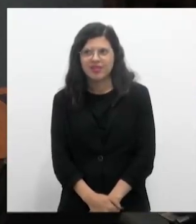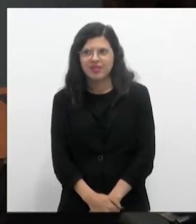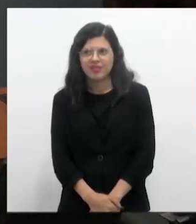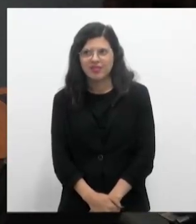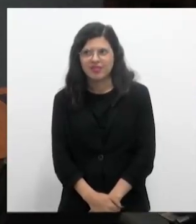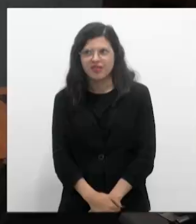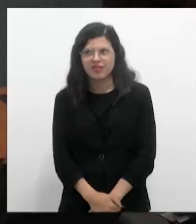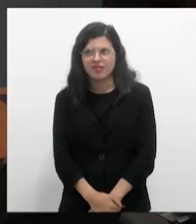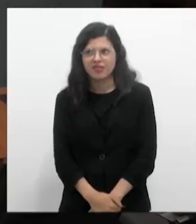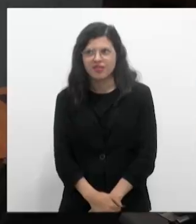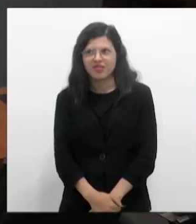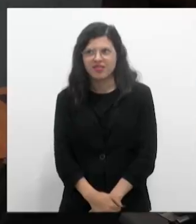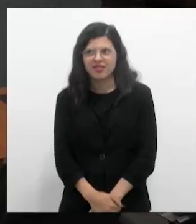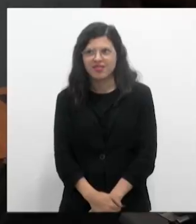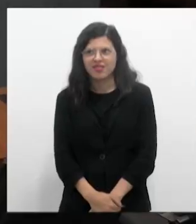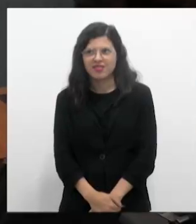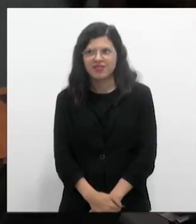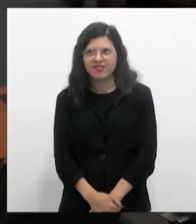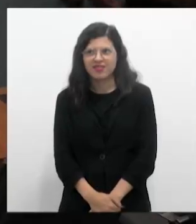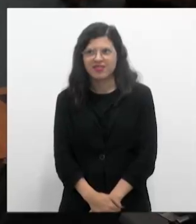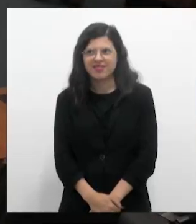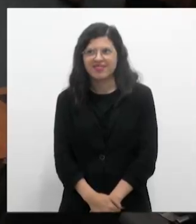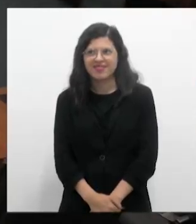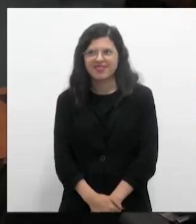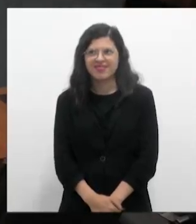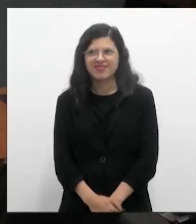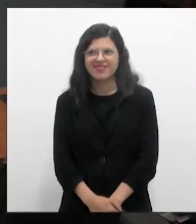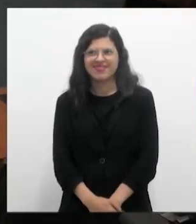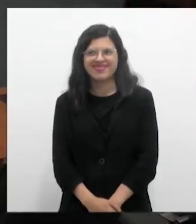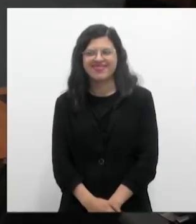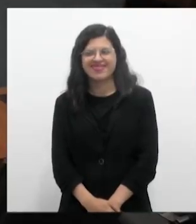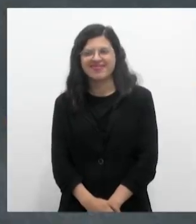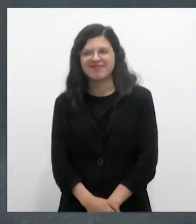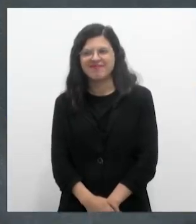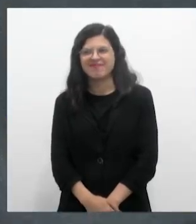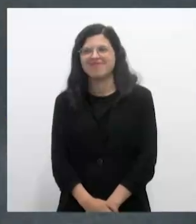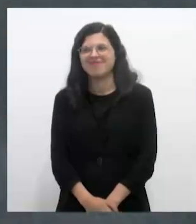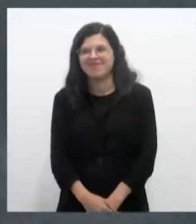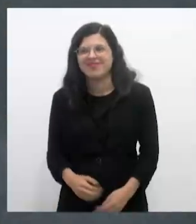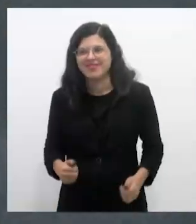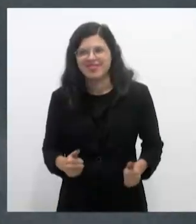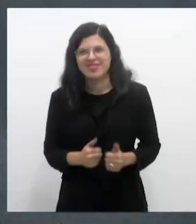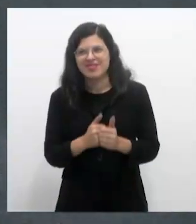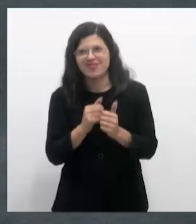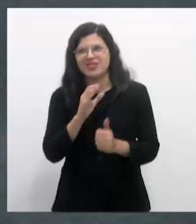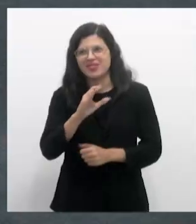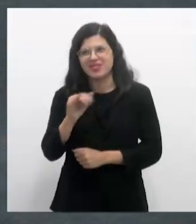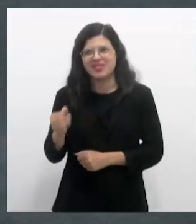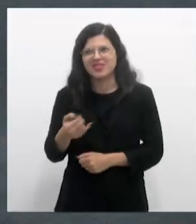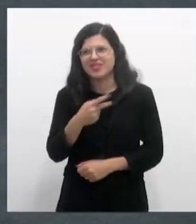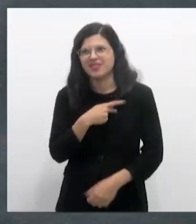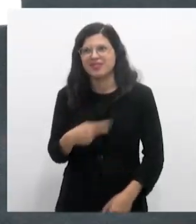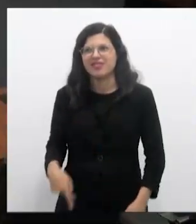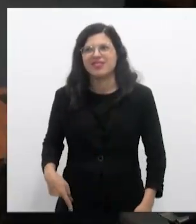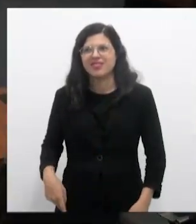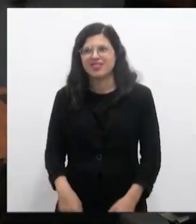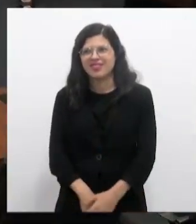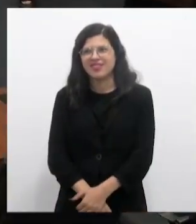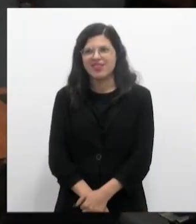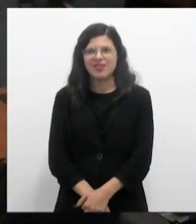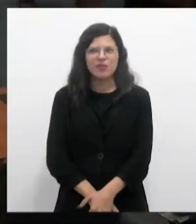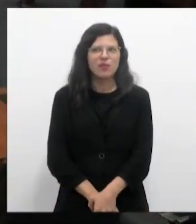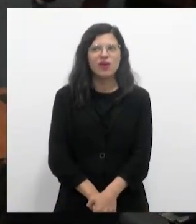Não, mas ela pode designar o presidente. Acompanho, então, a CCJ, presidente.